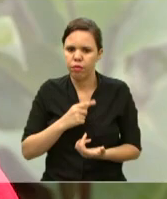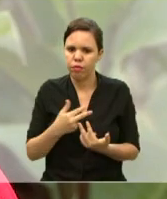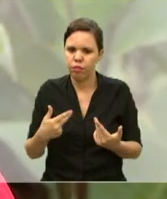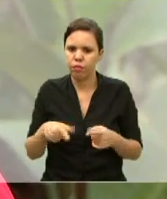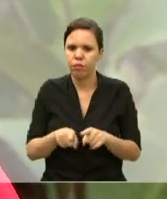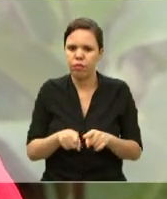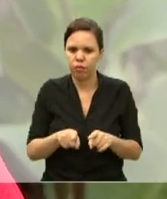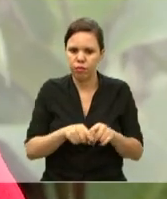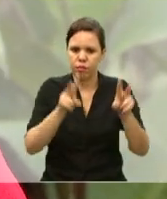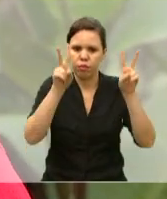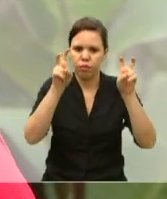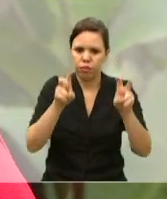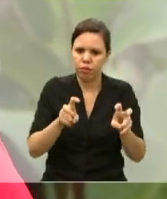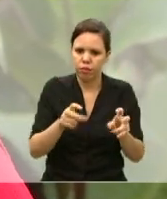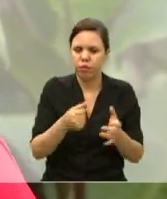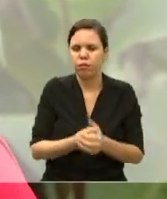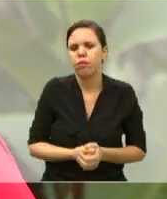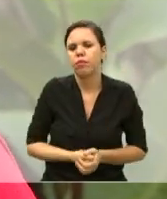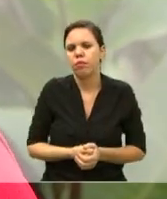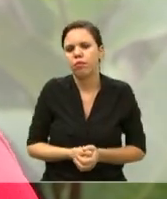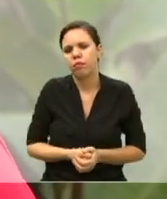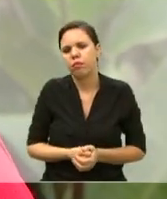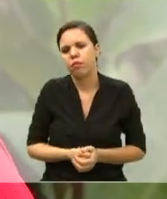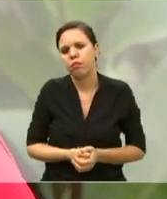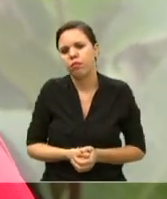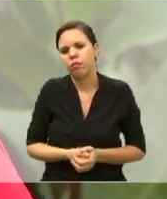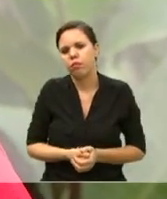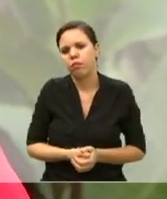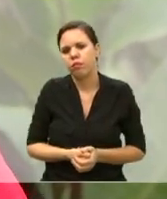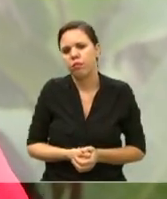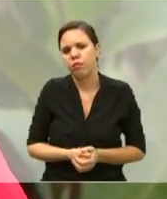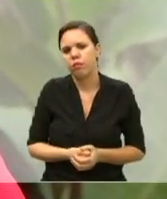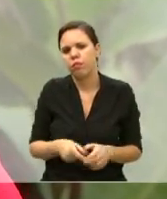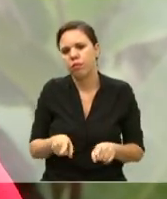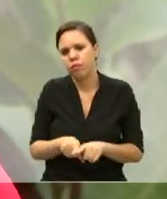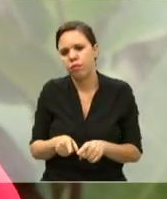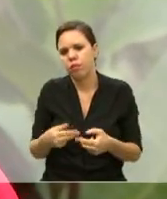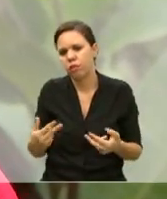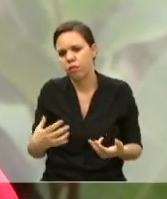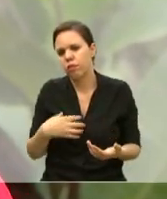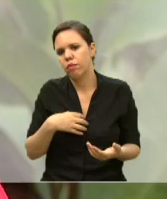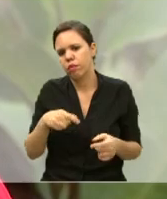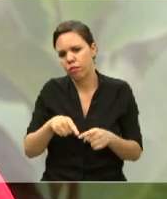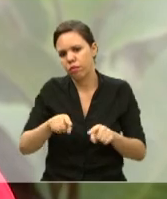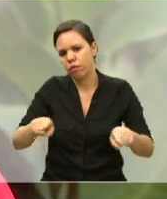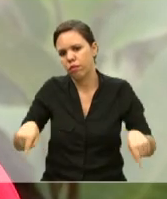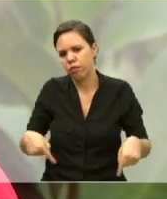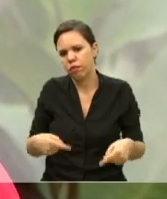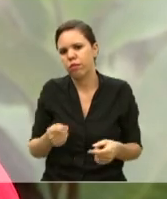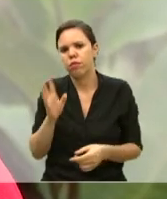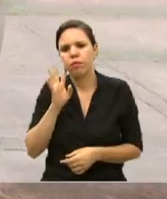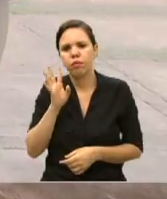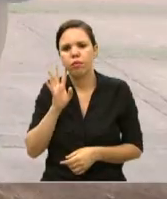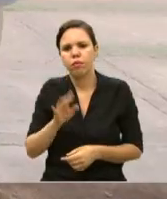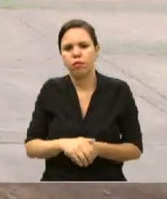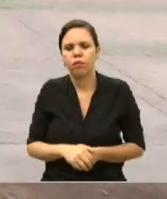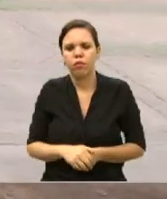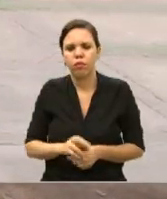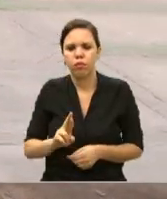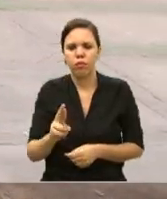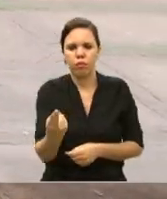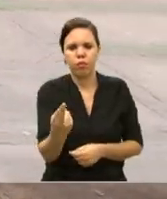para tratar, assuntos e também por outros motivos das salas, legal.